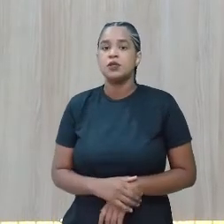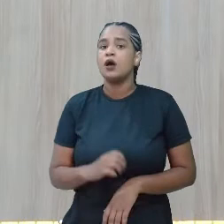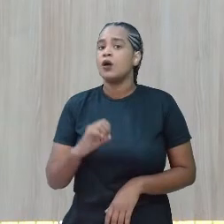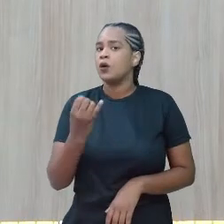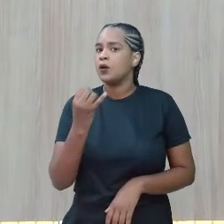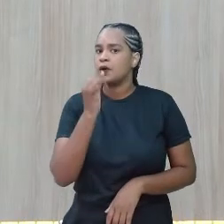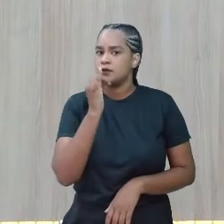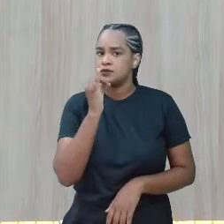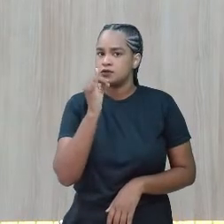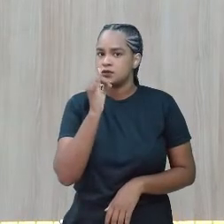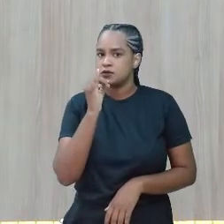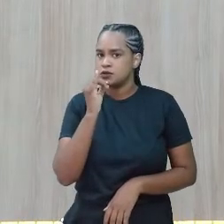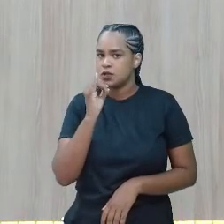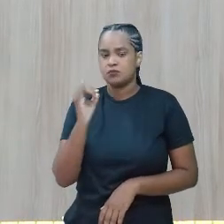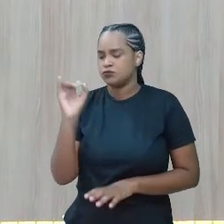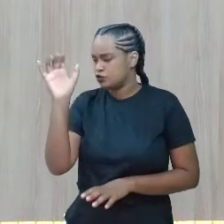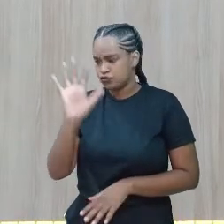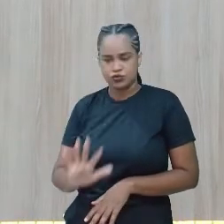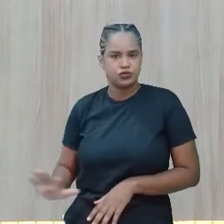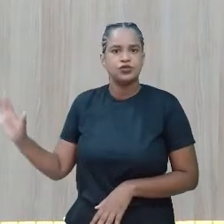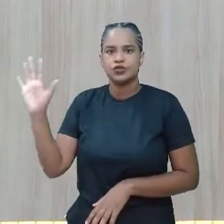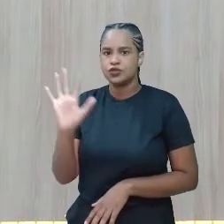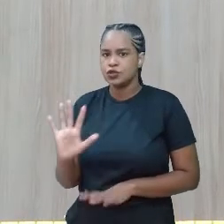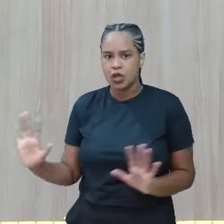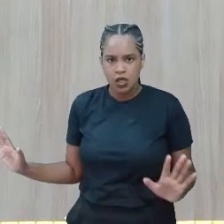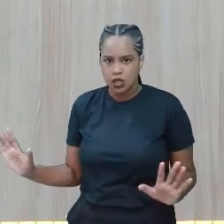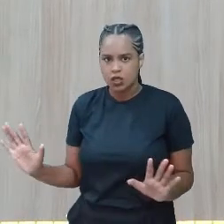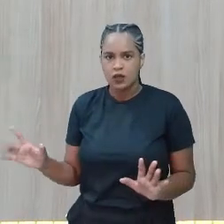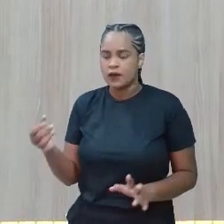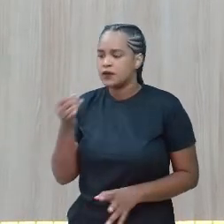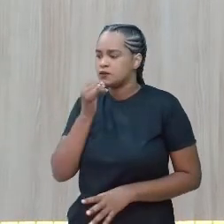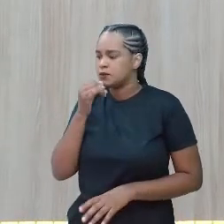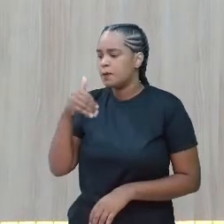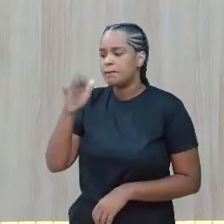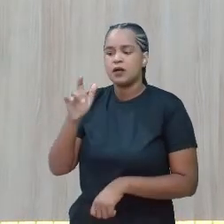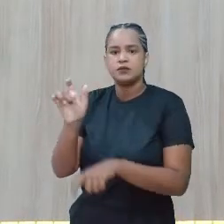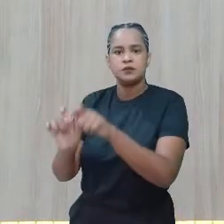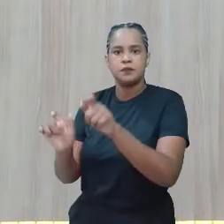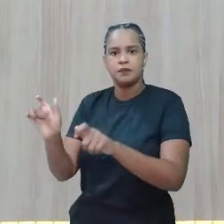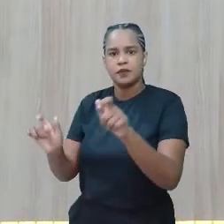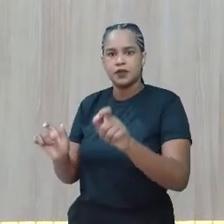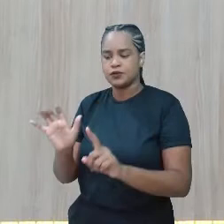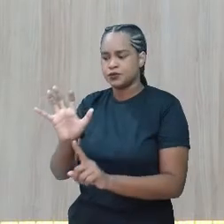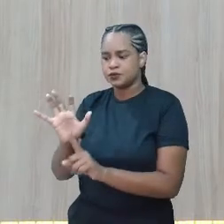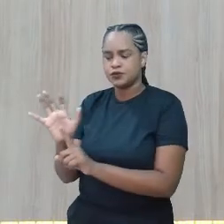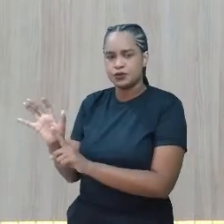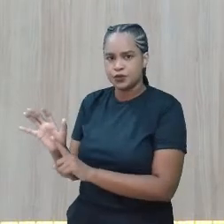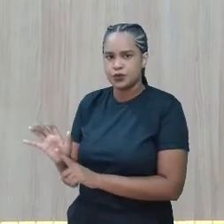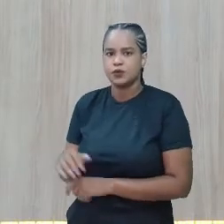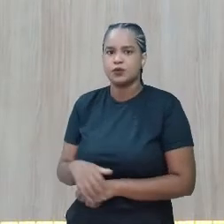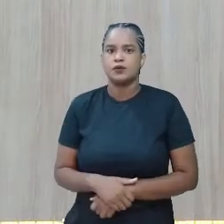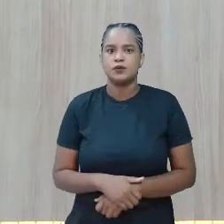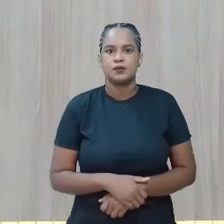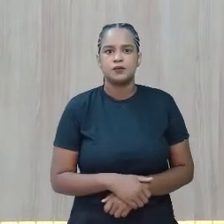ou numa abrangência bem maior, não é? Onde atinge muito mais pessoas ou até uma comunidade.